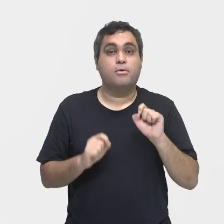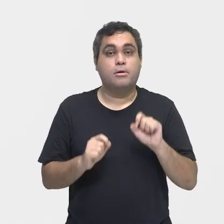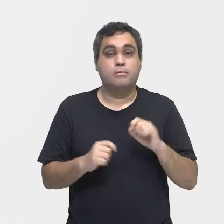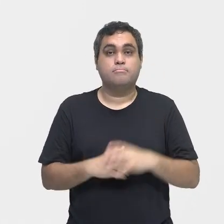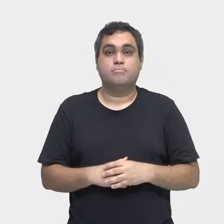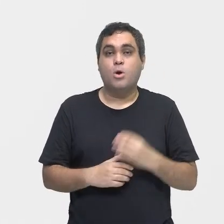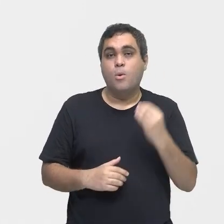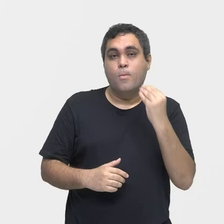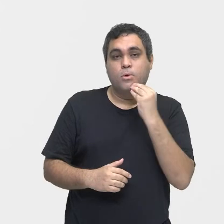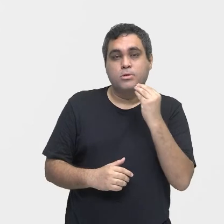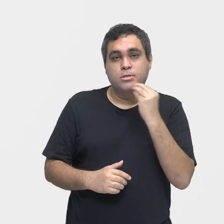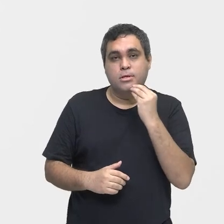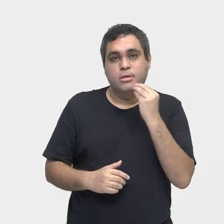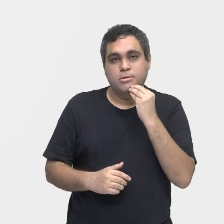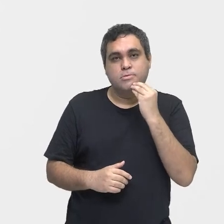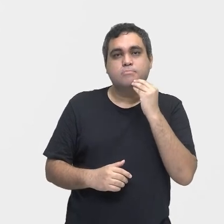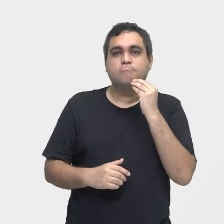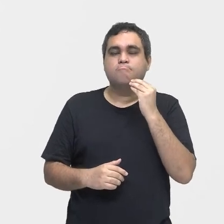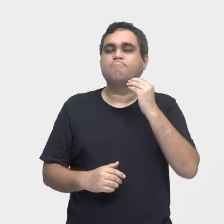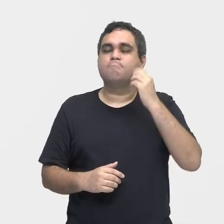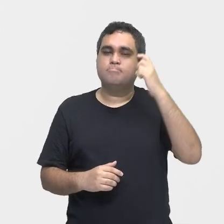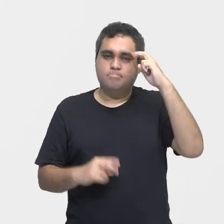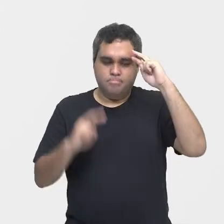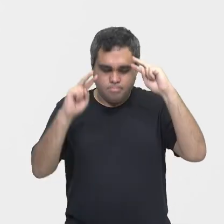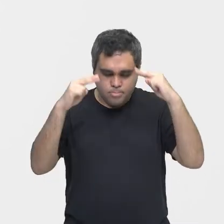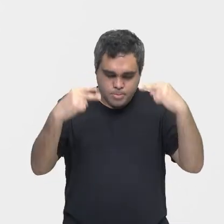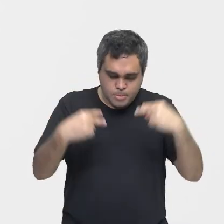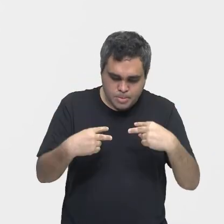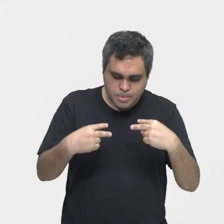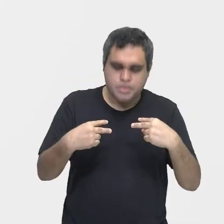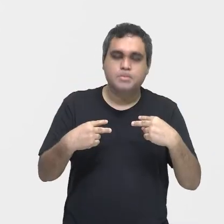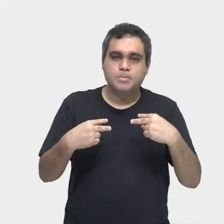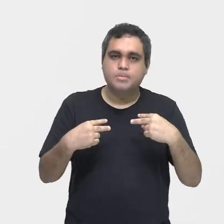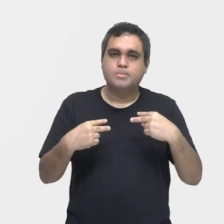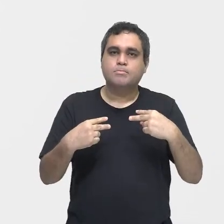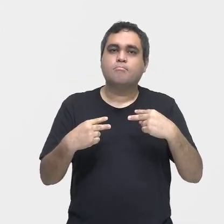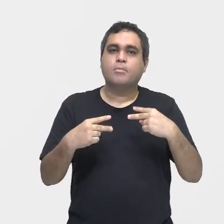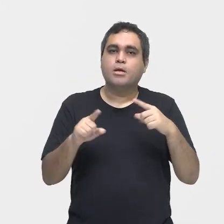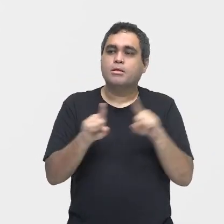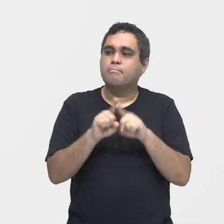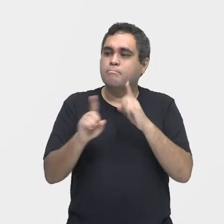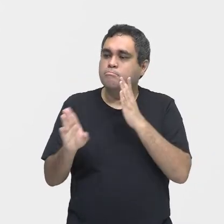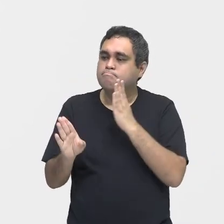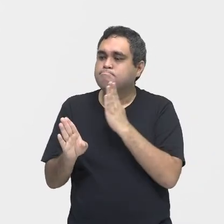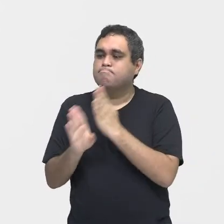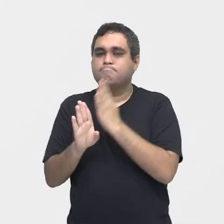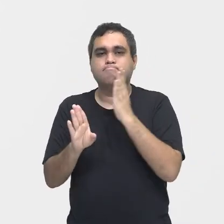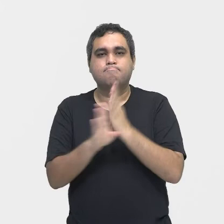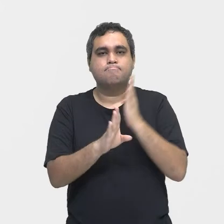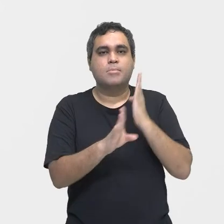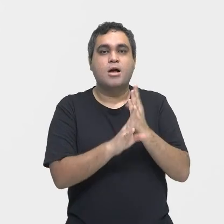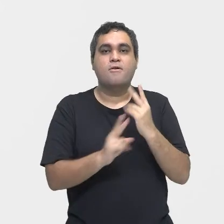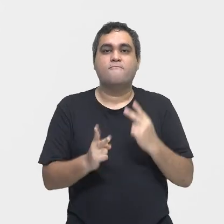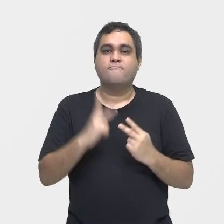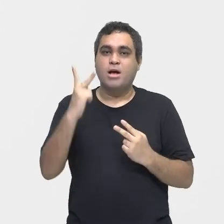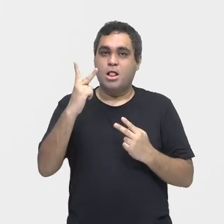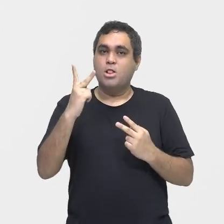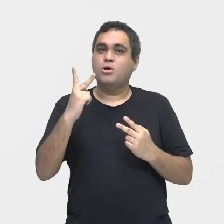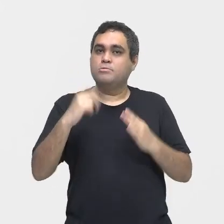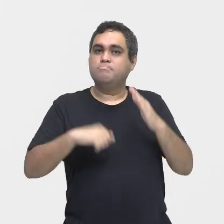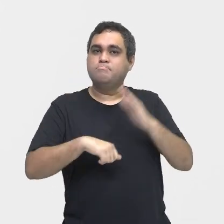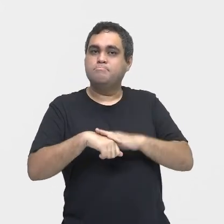a oportunidade de reconhecer e identificar os seus próprios valores morais